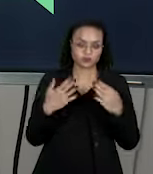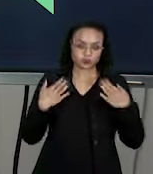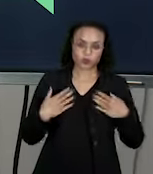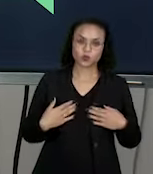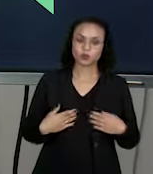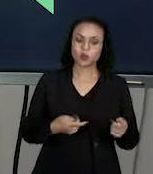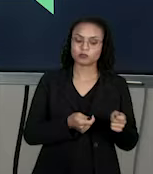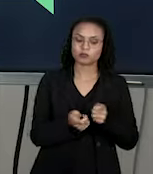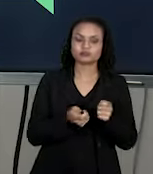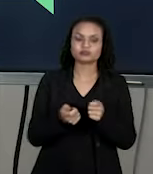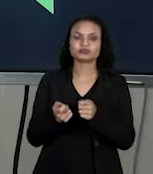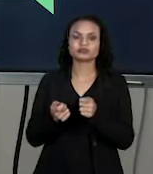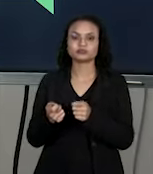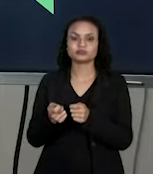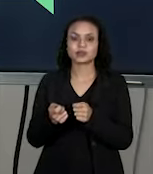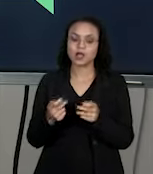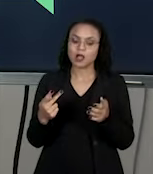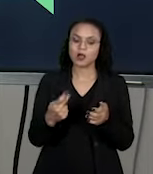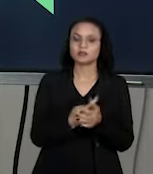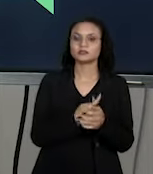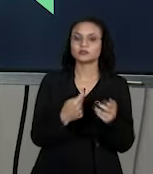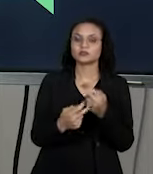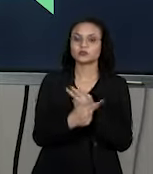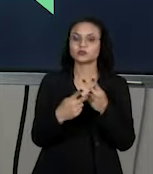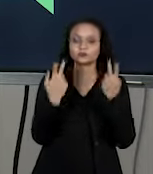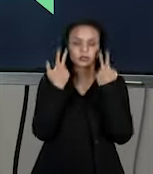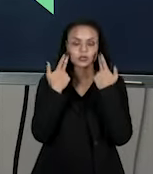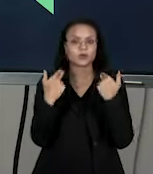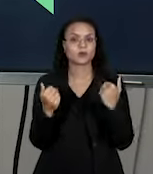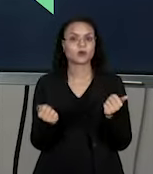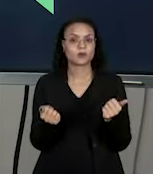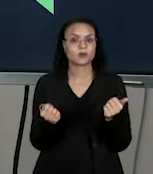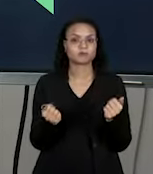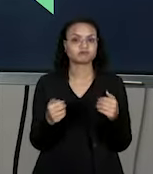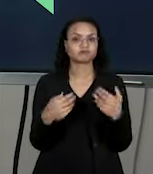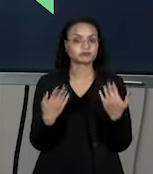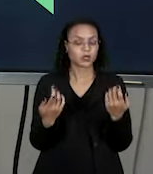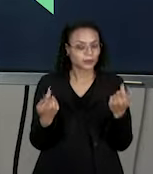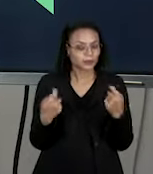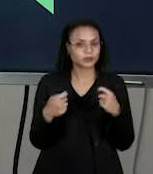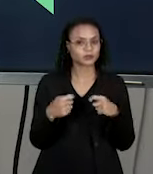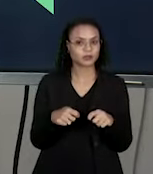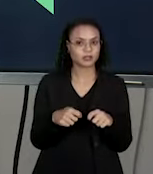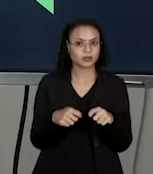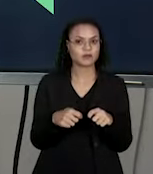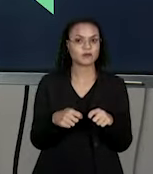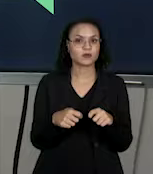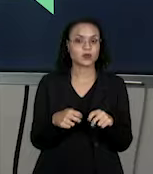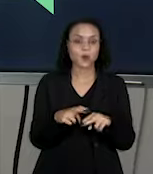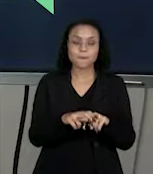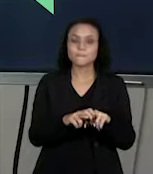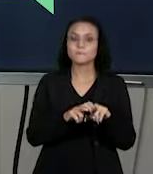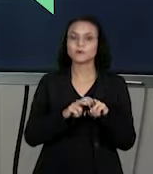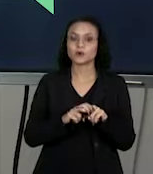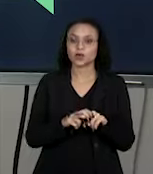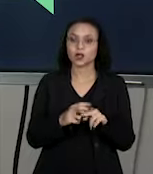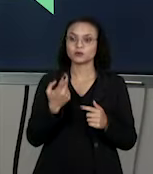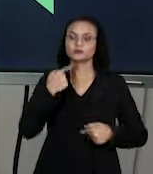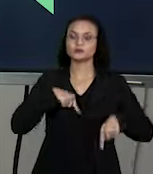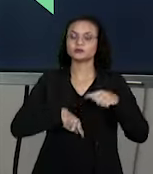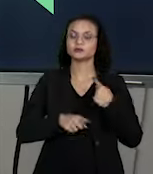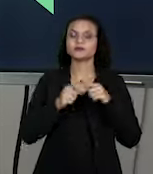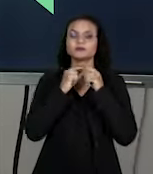seu metabolismo ocorra normalmente. E isso é possível graças ao sistema endócrino. É ele